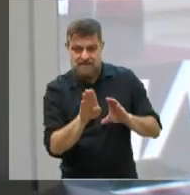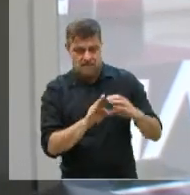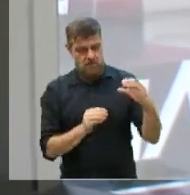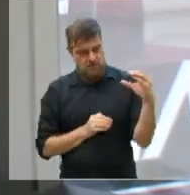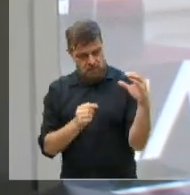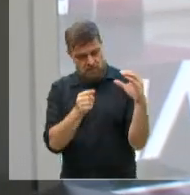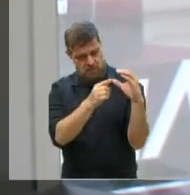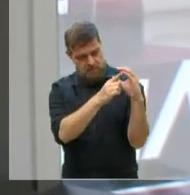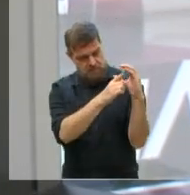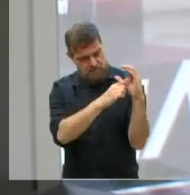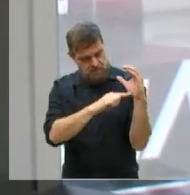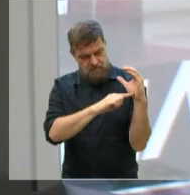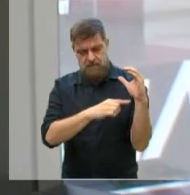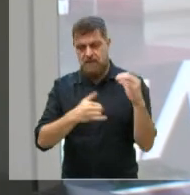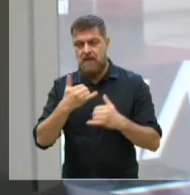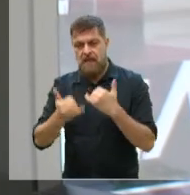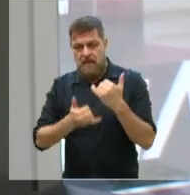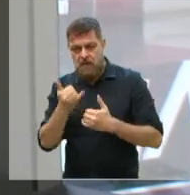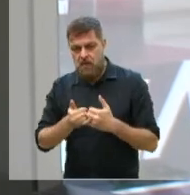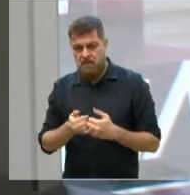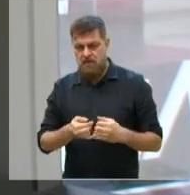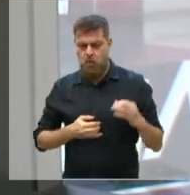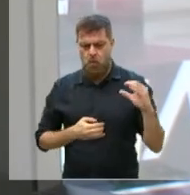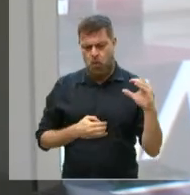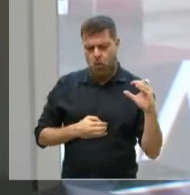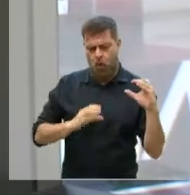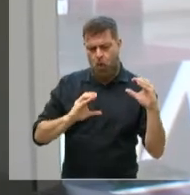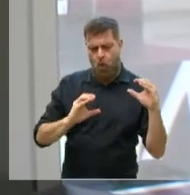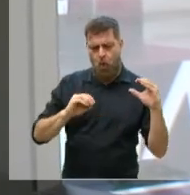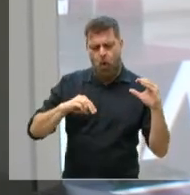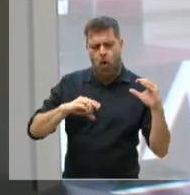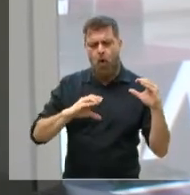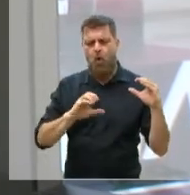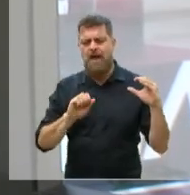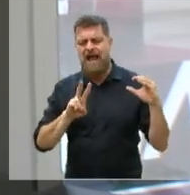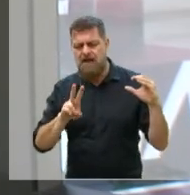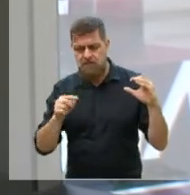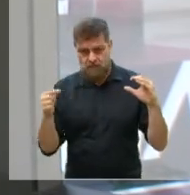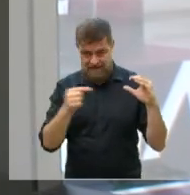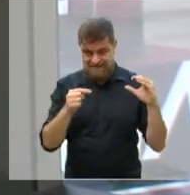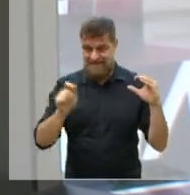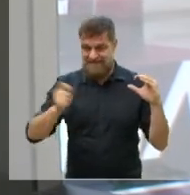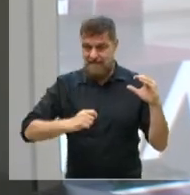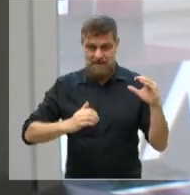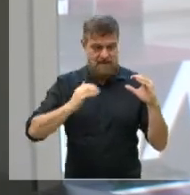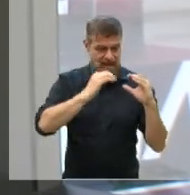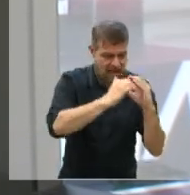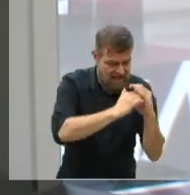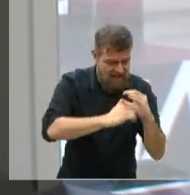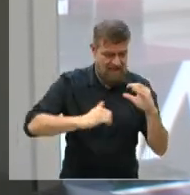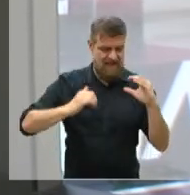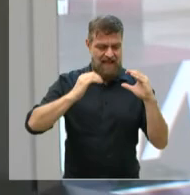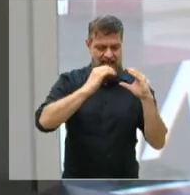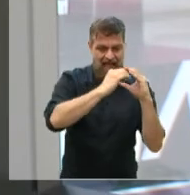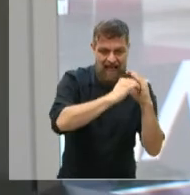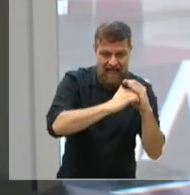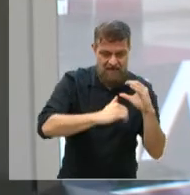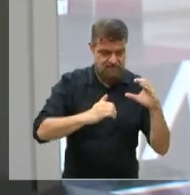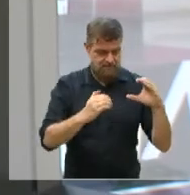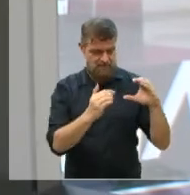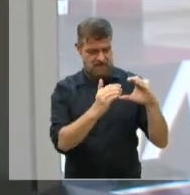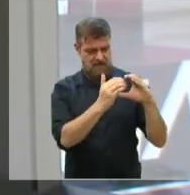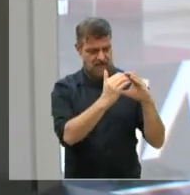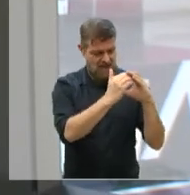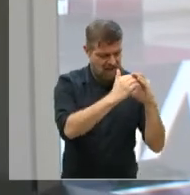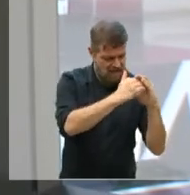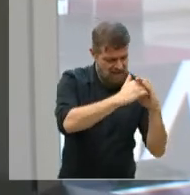assim, ó. Eu até brinco com o aluno que, como é que eu sei se é côncavo ou convexo? Eu até brinco que esse formato é côncavo por quê? Porque eu